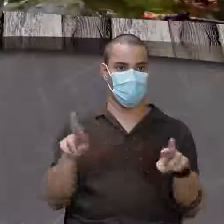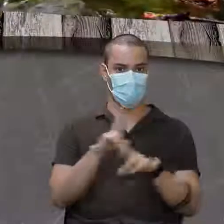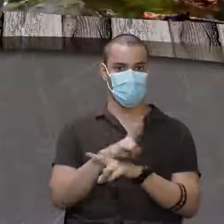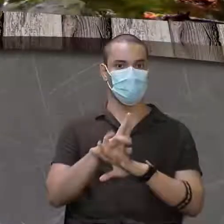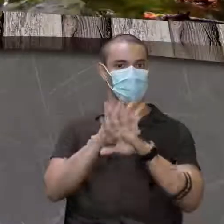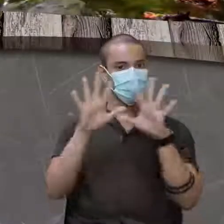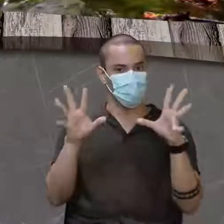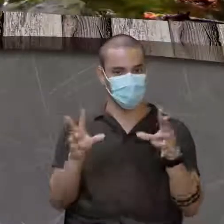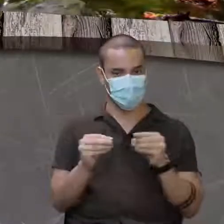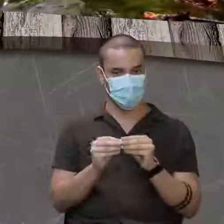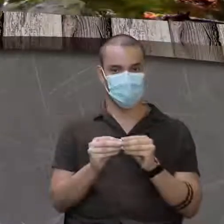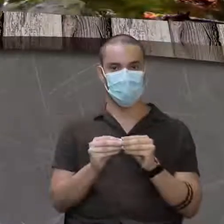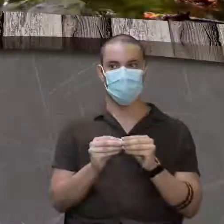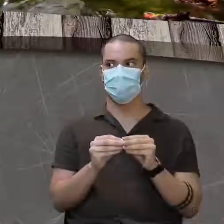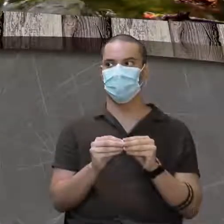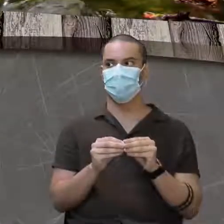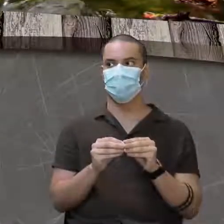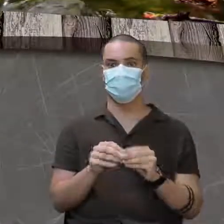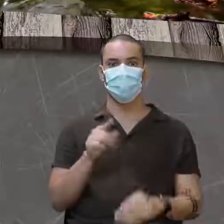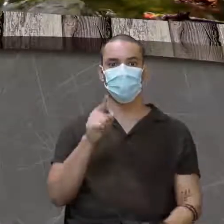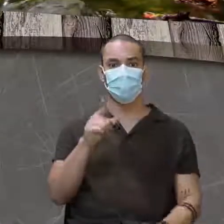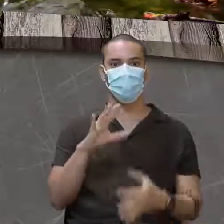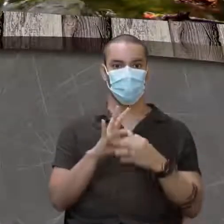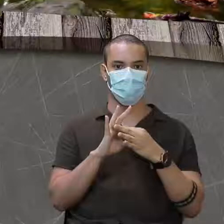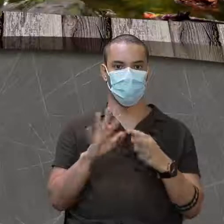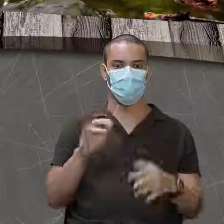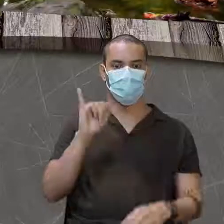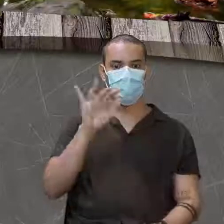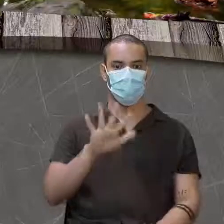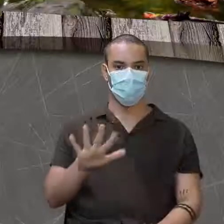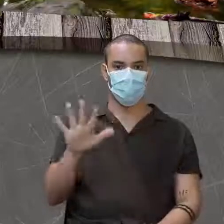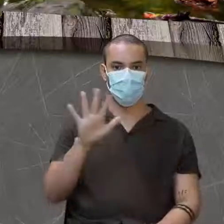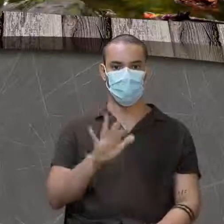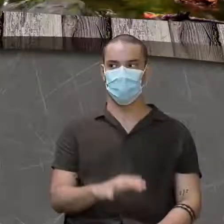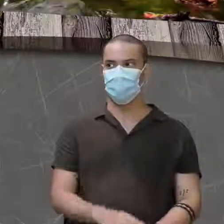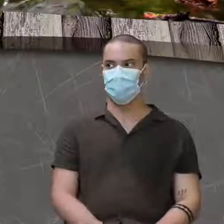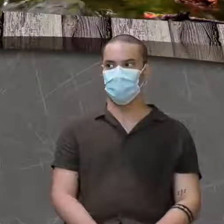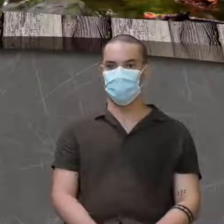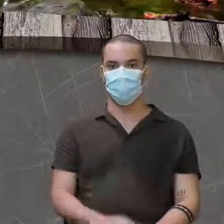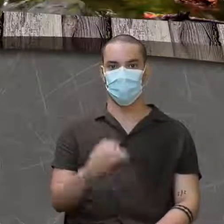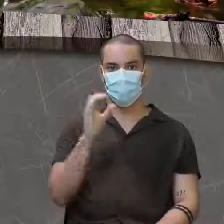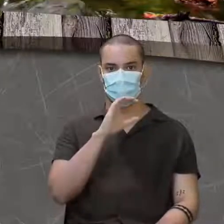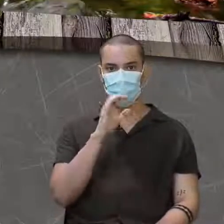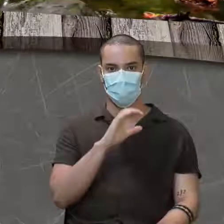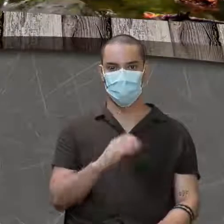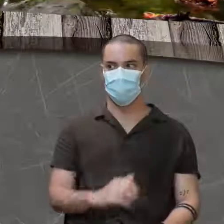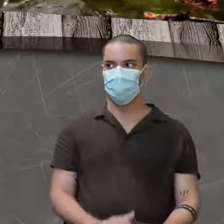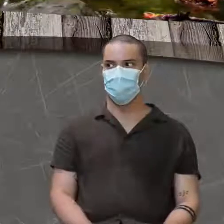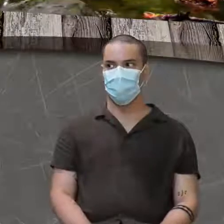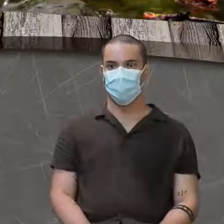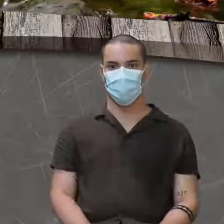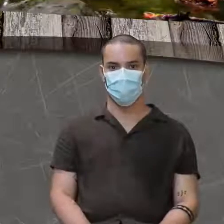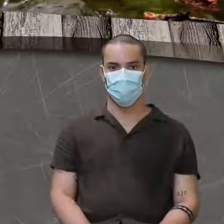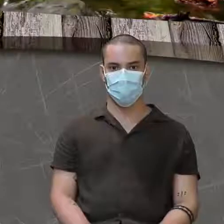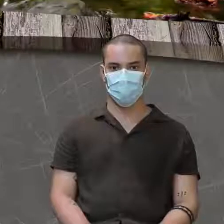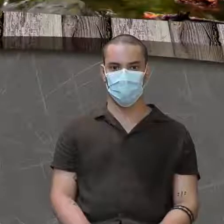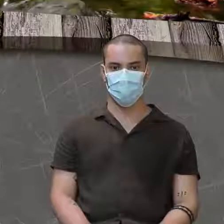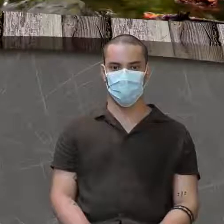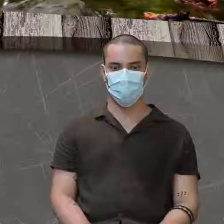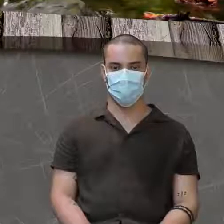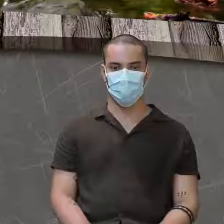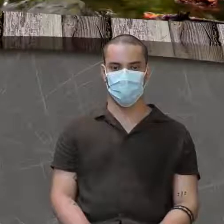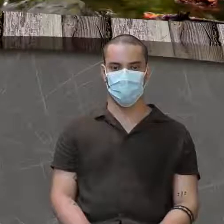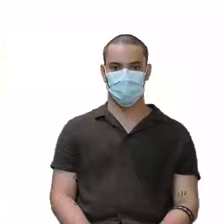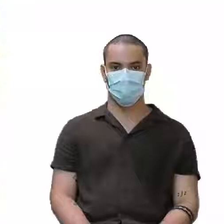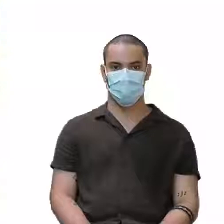E é isso aí, galera. E aí eu deixo naquela imagem lá, joga rapidinho, por favor, na tela.